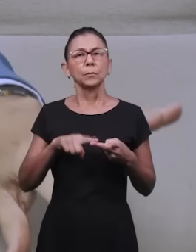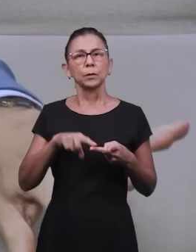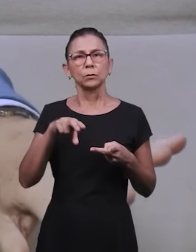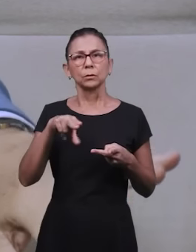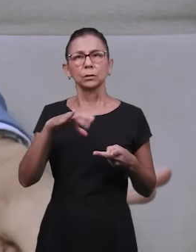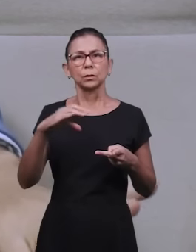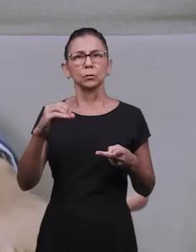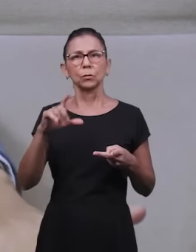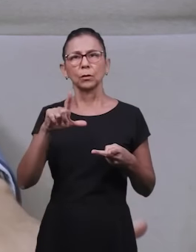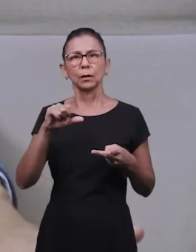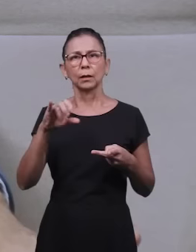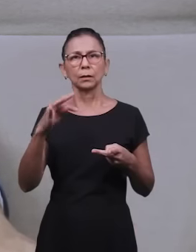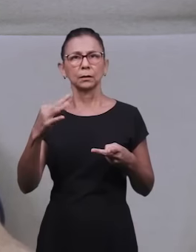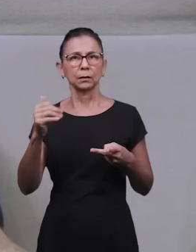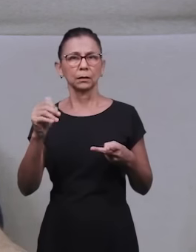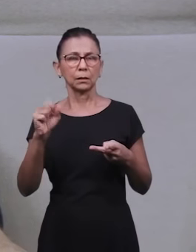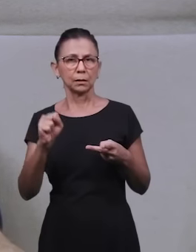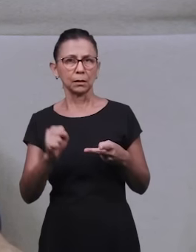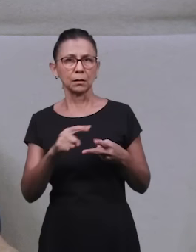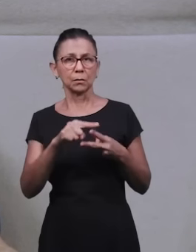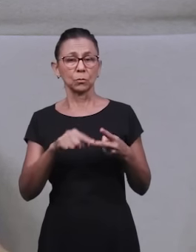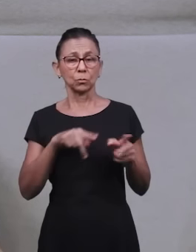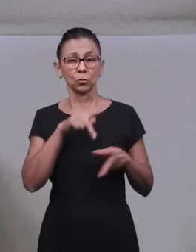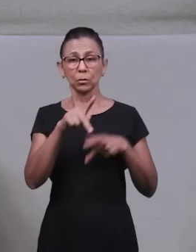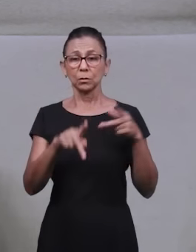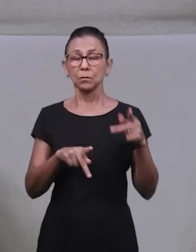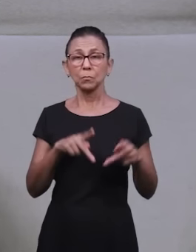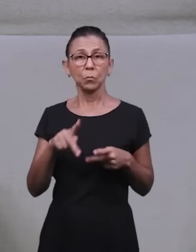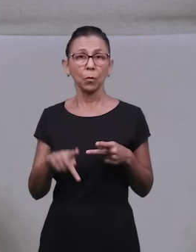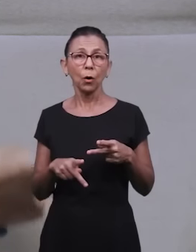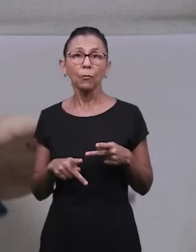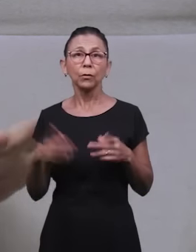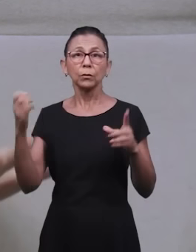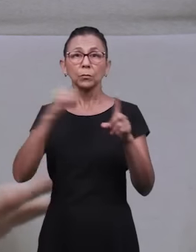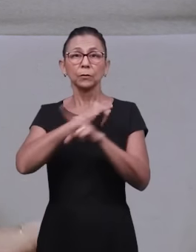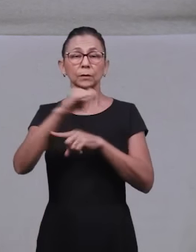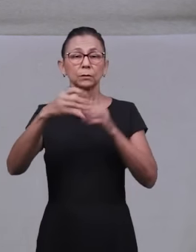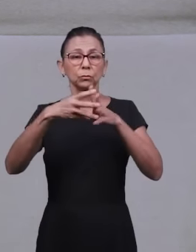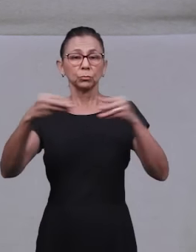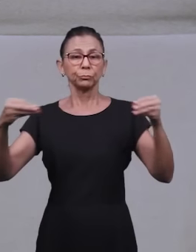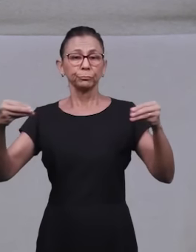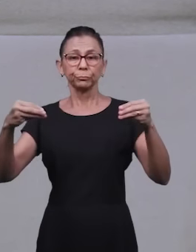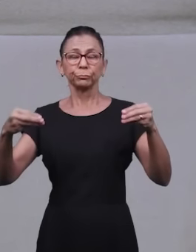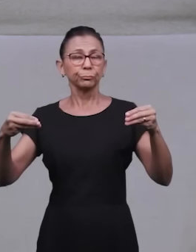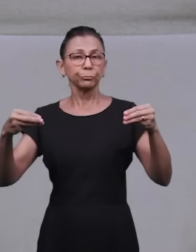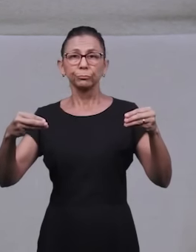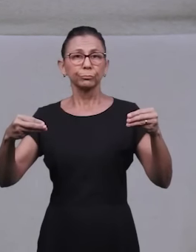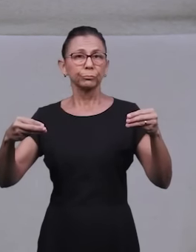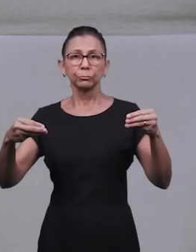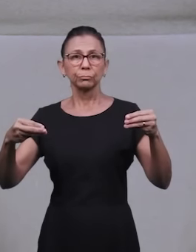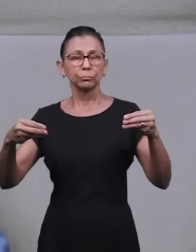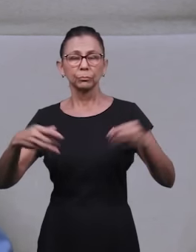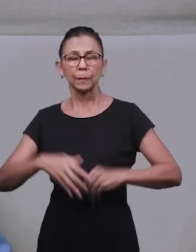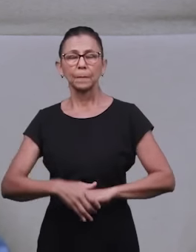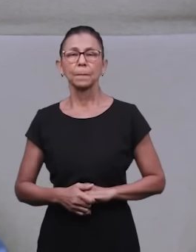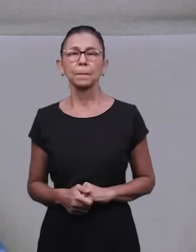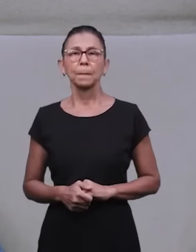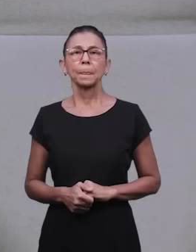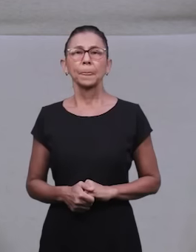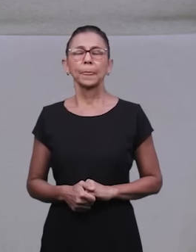eles estão? Eles desapareceram do conteúdo profético do projeto de Deus. Eles desapareceram. Ficaram,